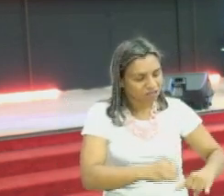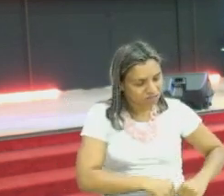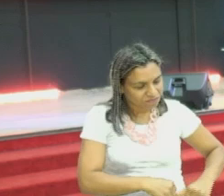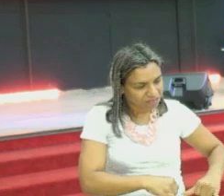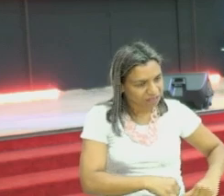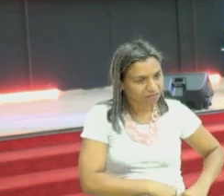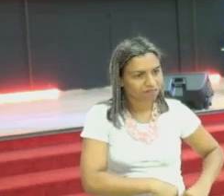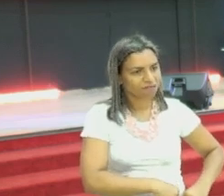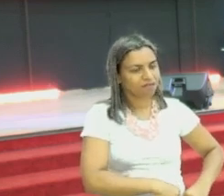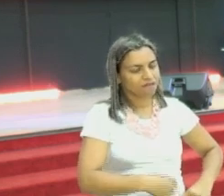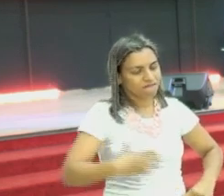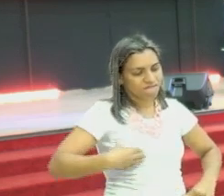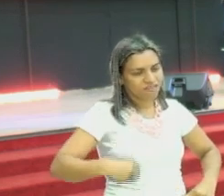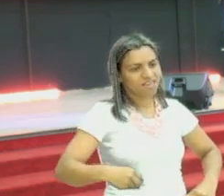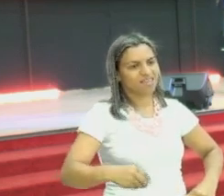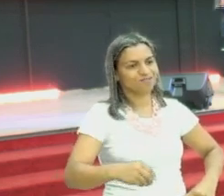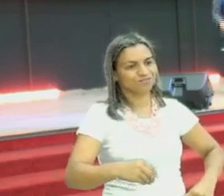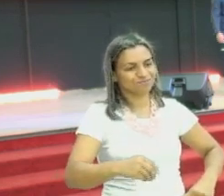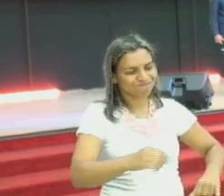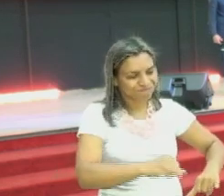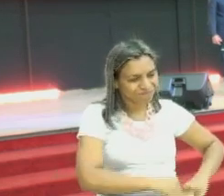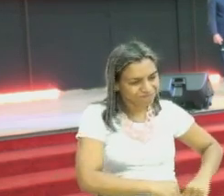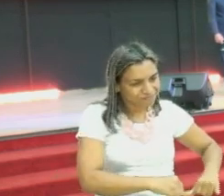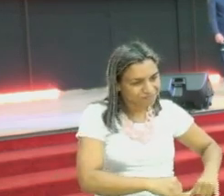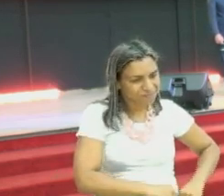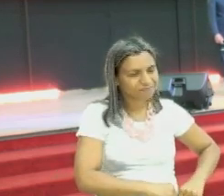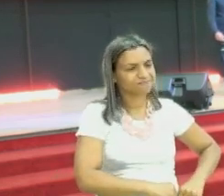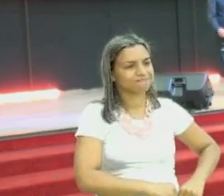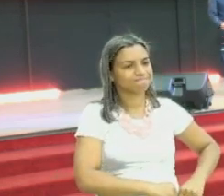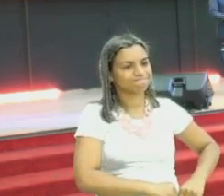feridos, casamentos feridos,